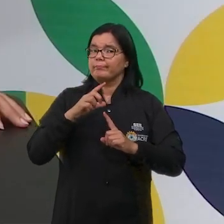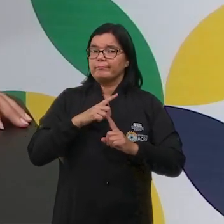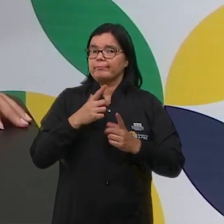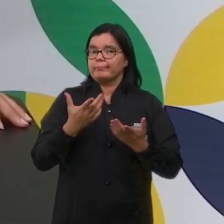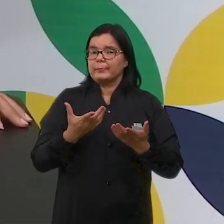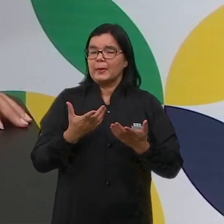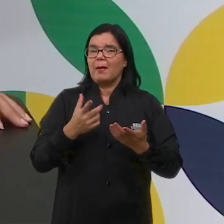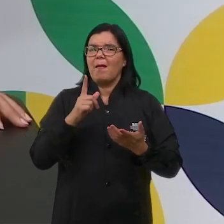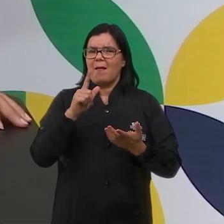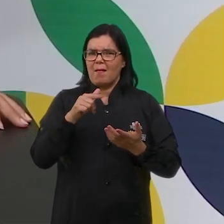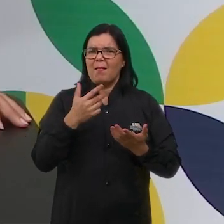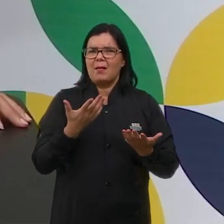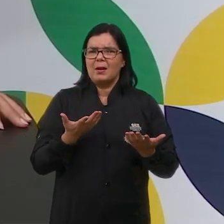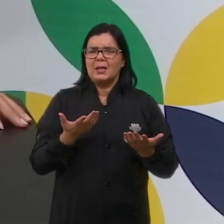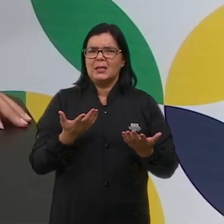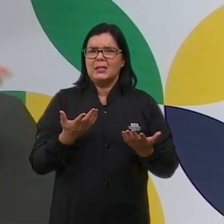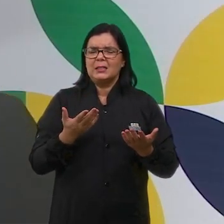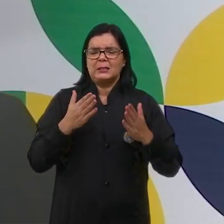interferência, ela